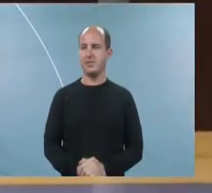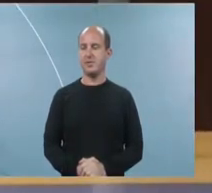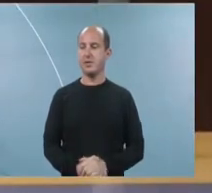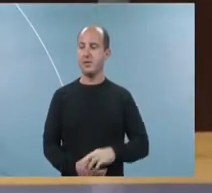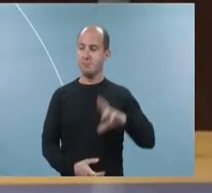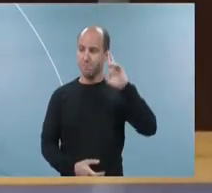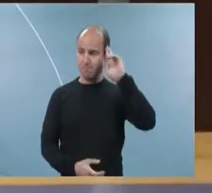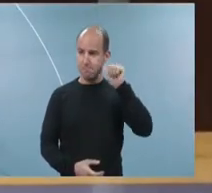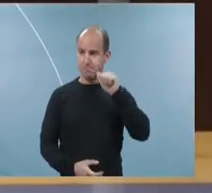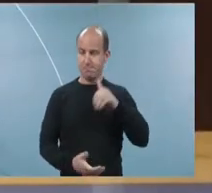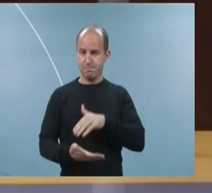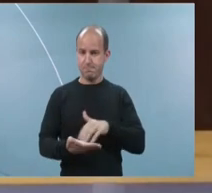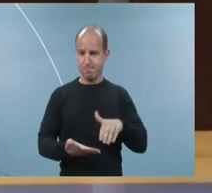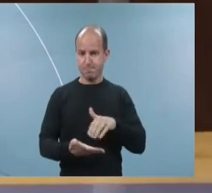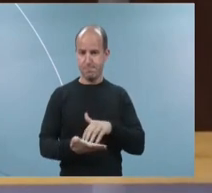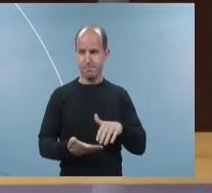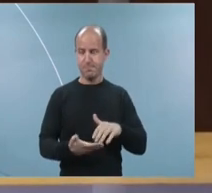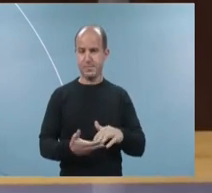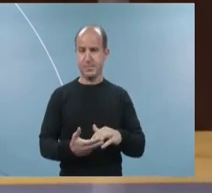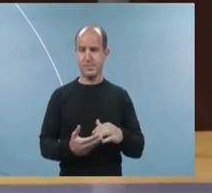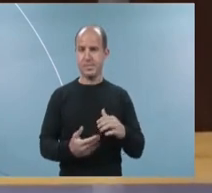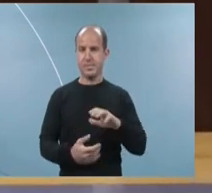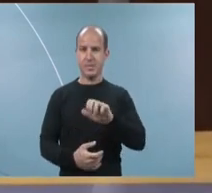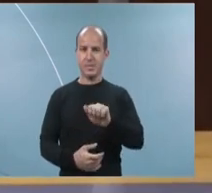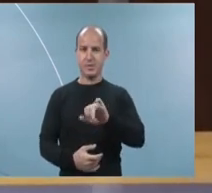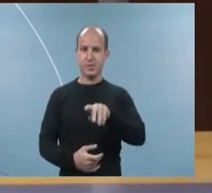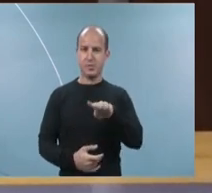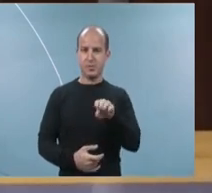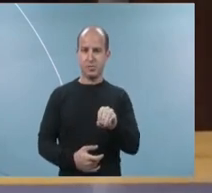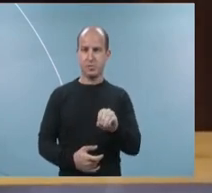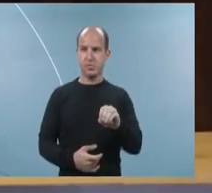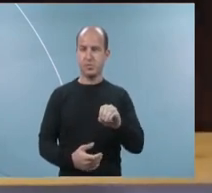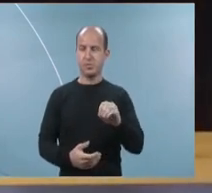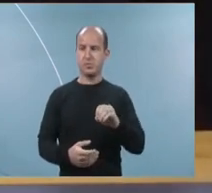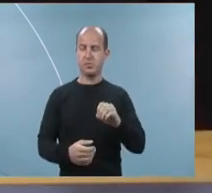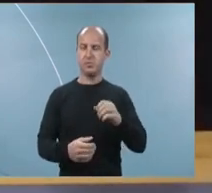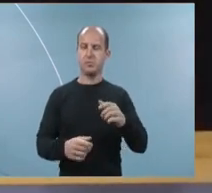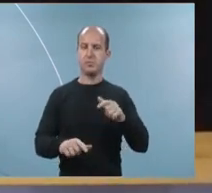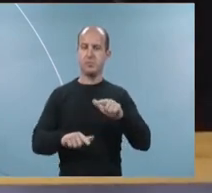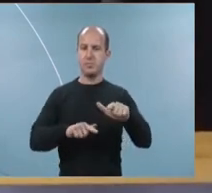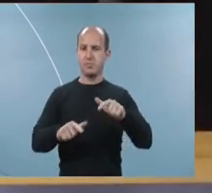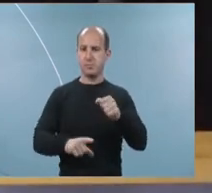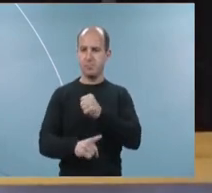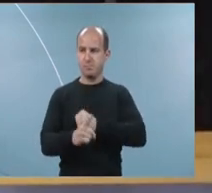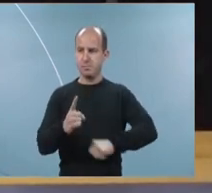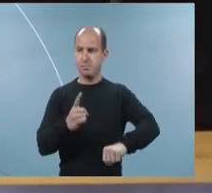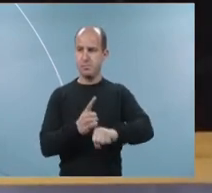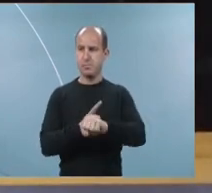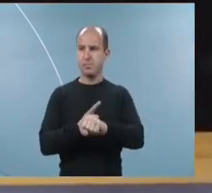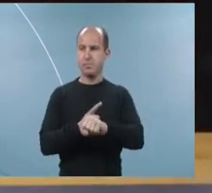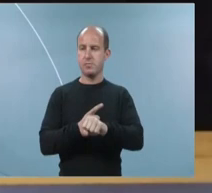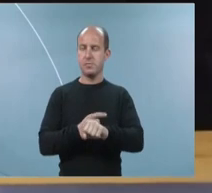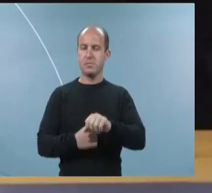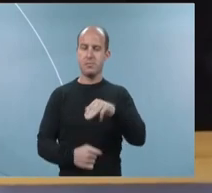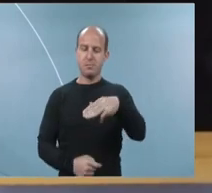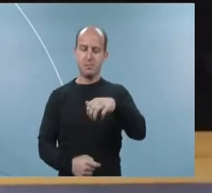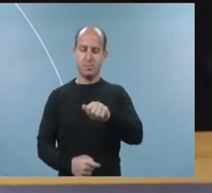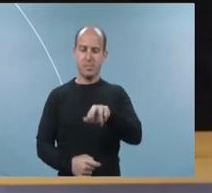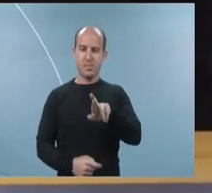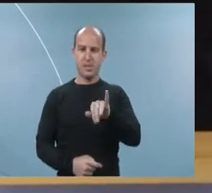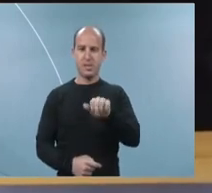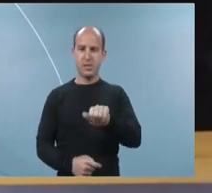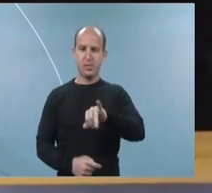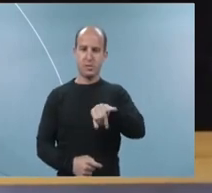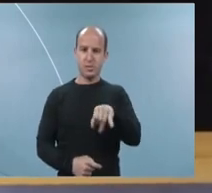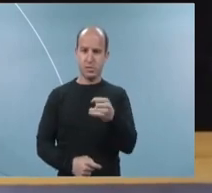Excelentíssima senhora secretária adjunta do Trabalho e Assistência Social, Maria José Joyce Torres dos